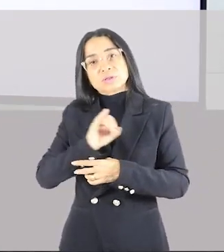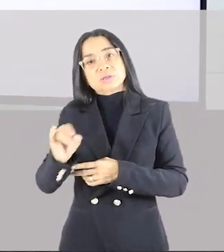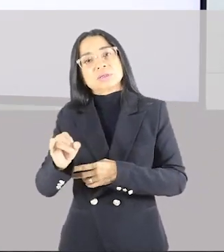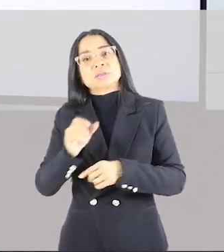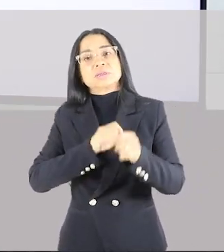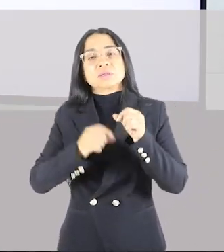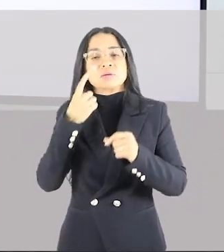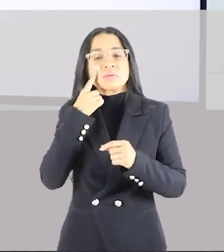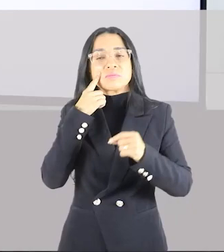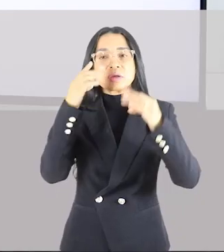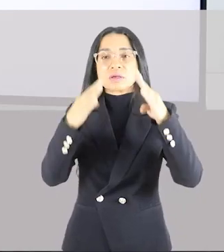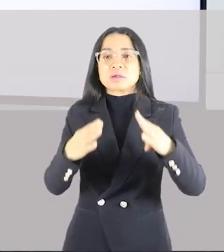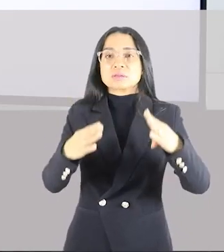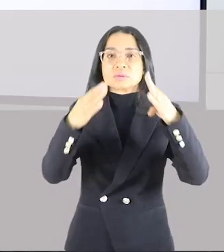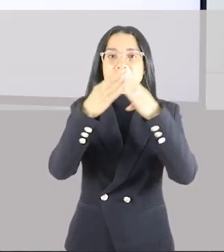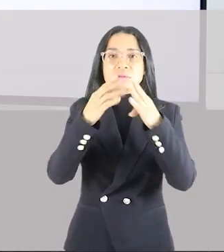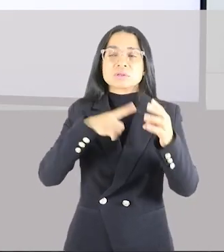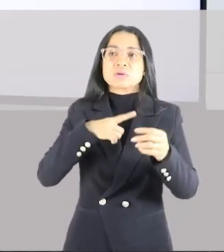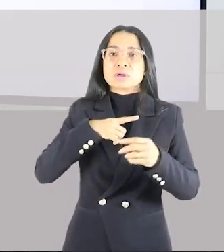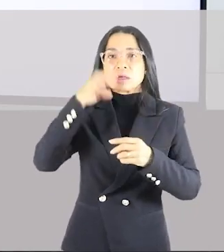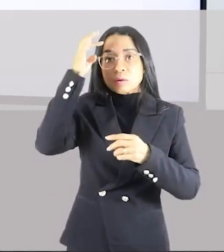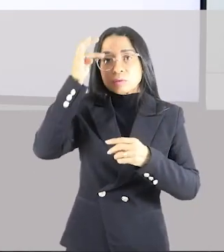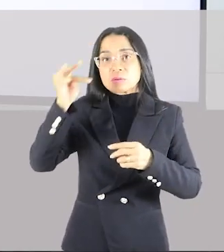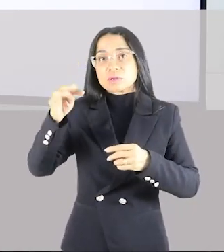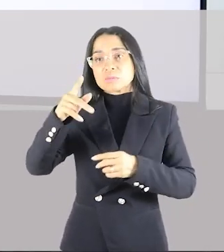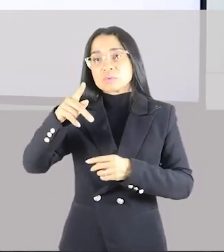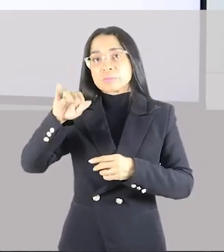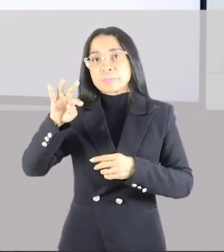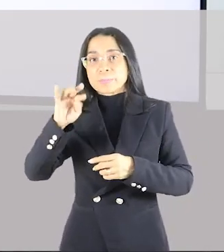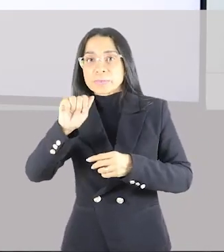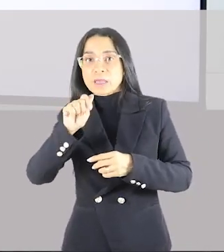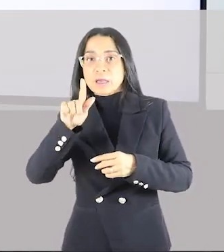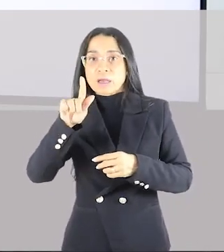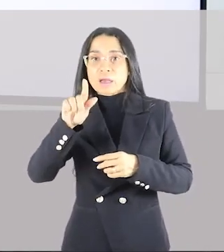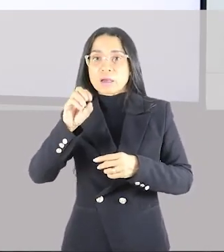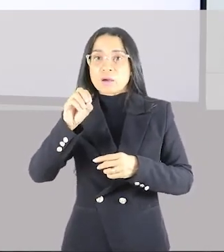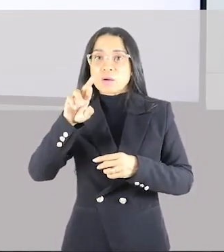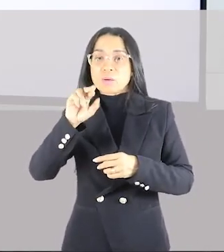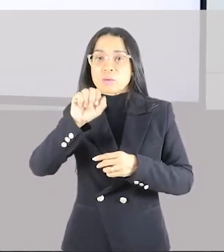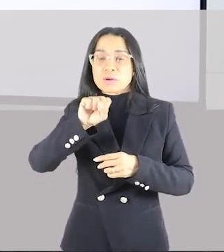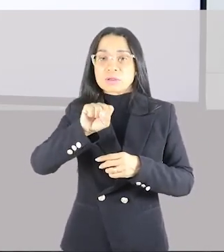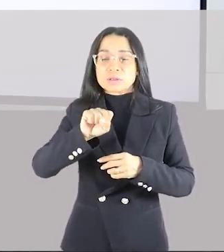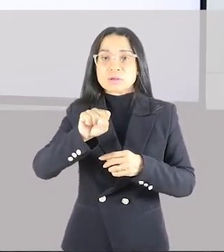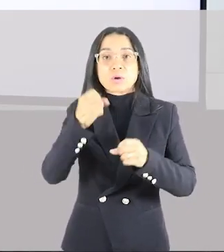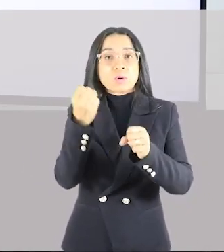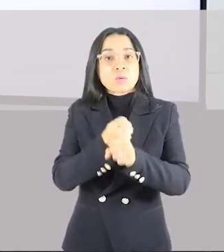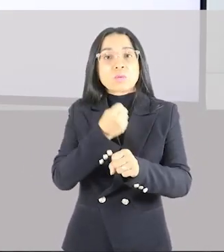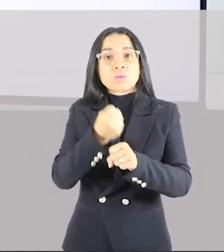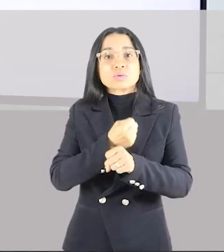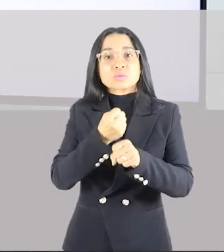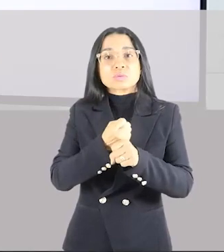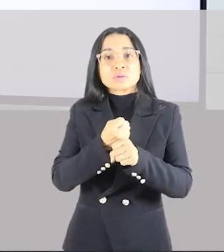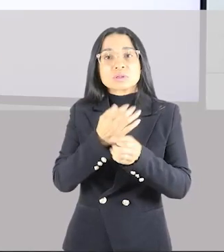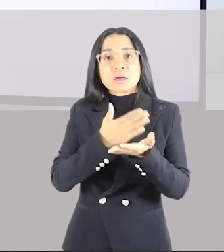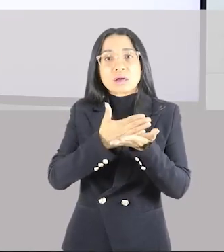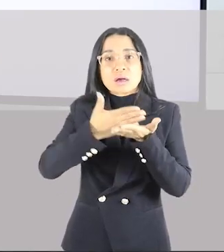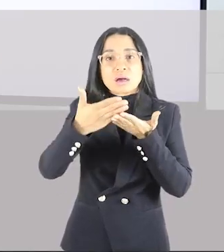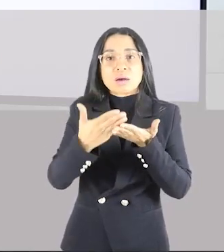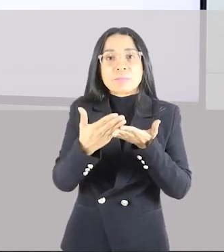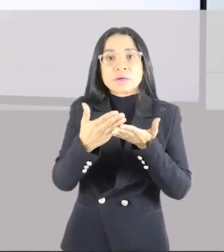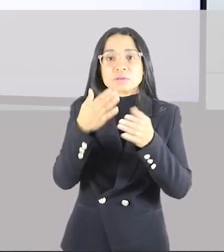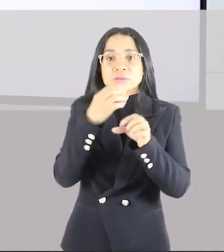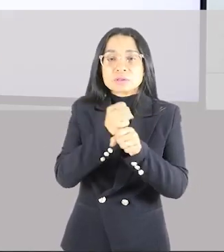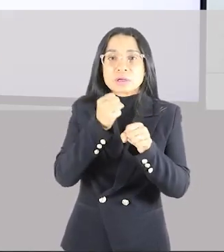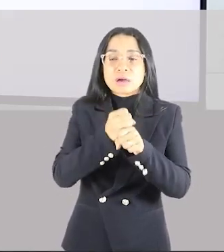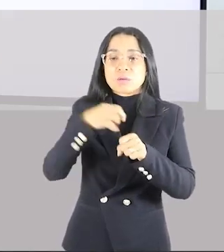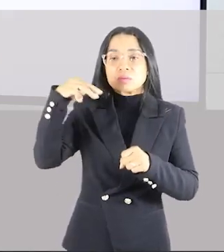Pitágoras, daquelas pirâmides. Então, elas foram construídas a partir de artifícios matemáticos. Não foram simplesmente colocadas pedras sobre pedras